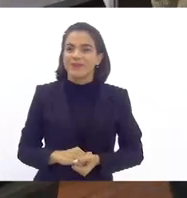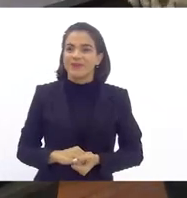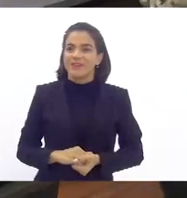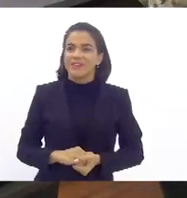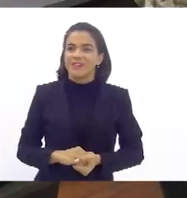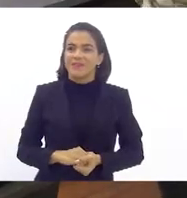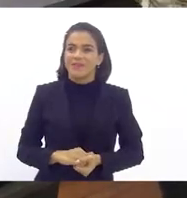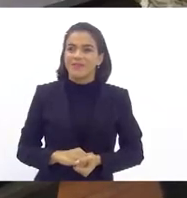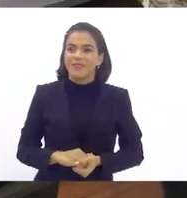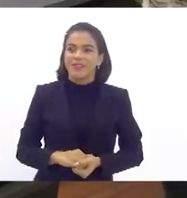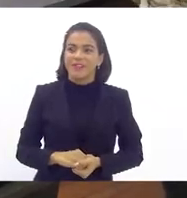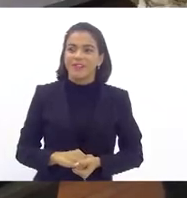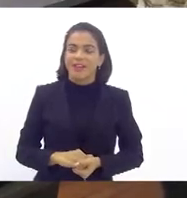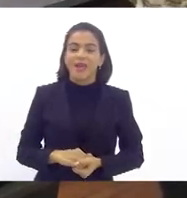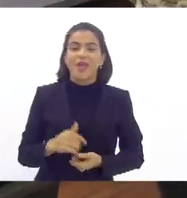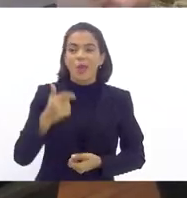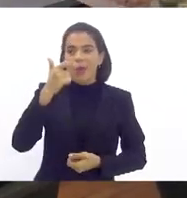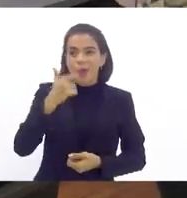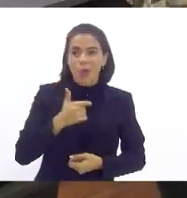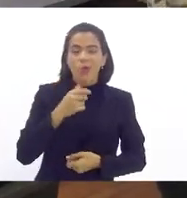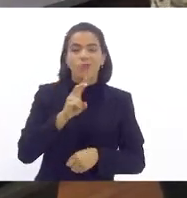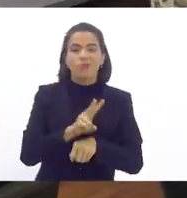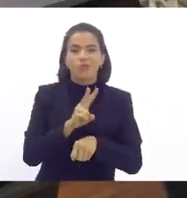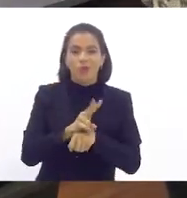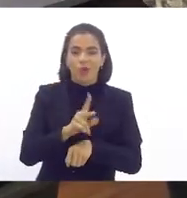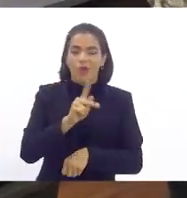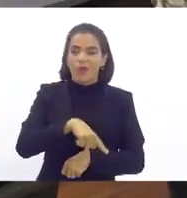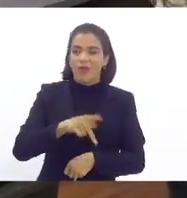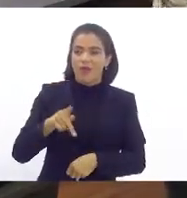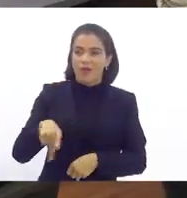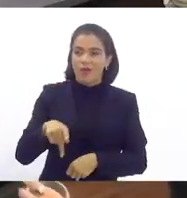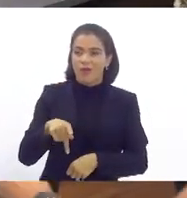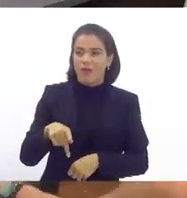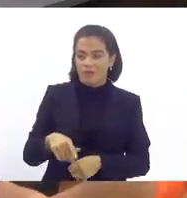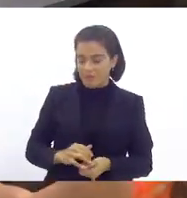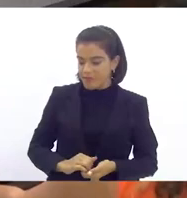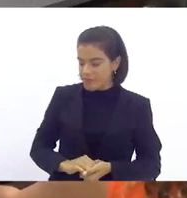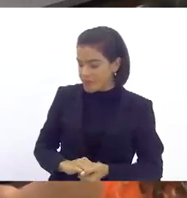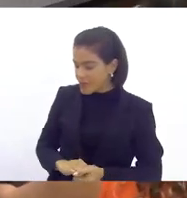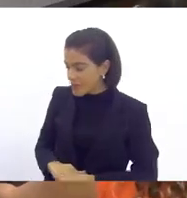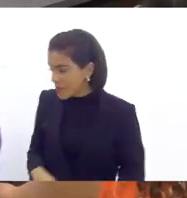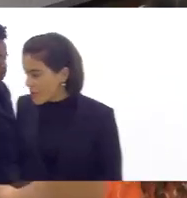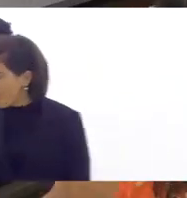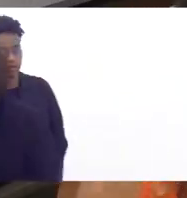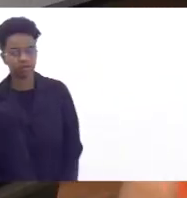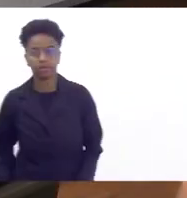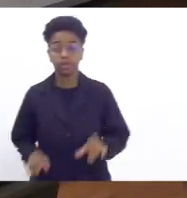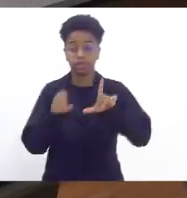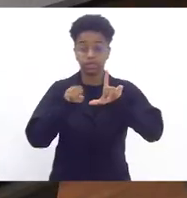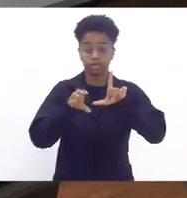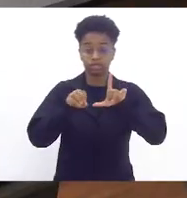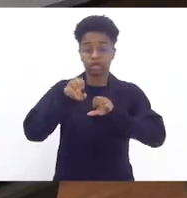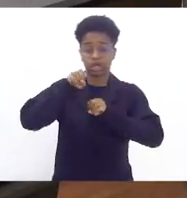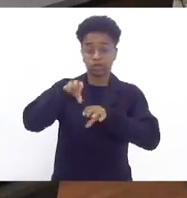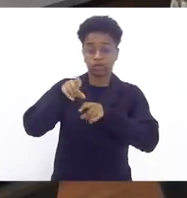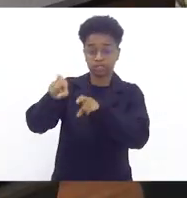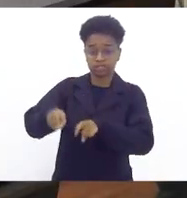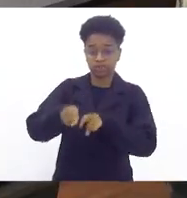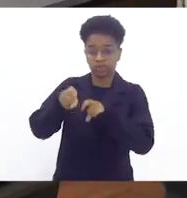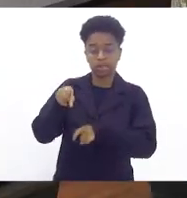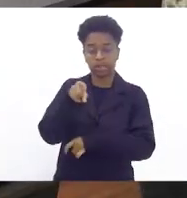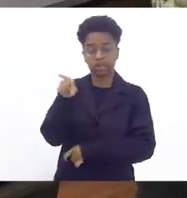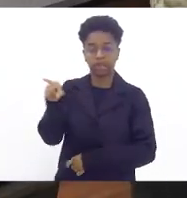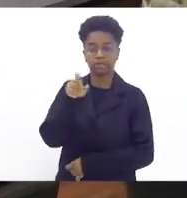sou Luz Fernando, estou professor da Licenciatura de Educação do Campo da Rural de Seropédica.